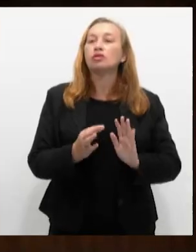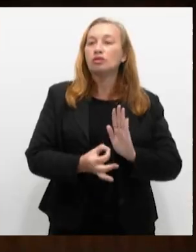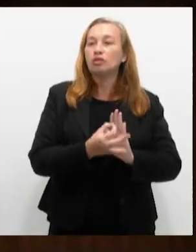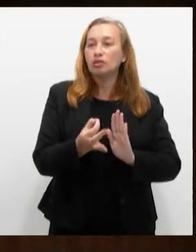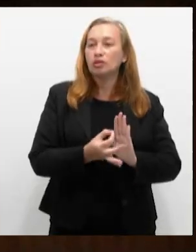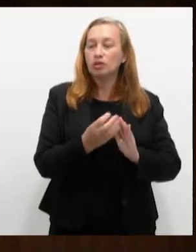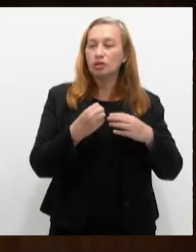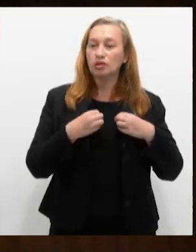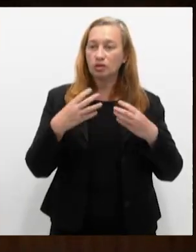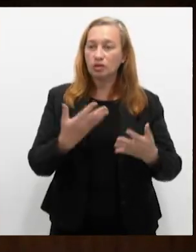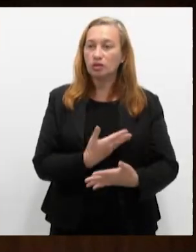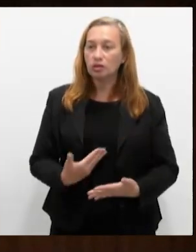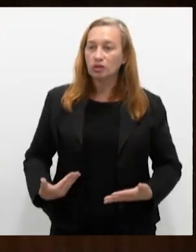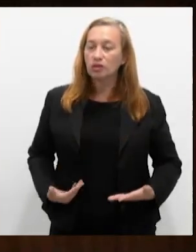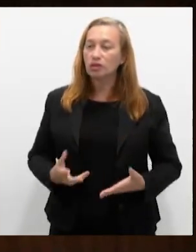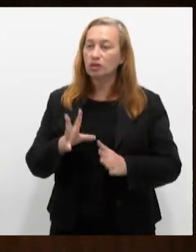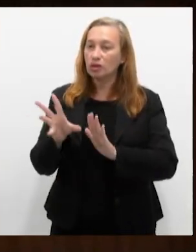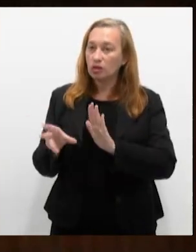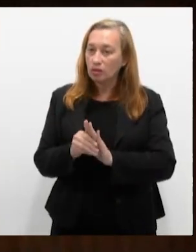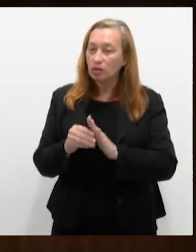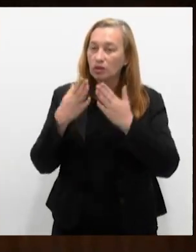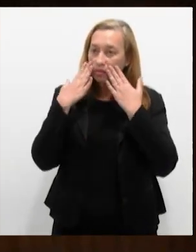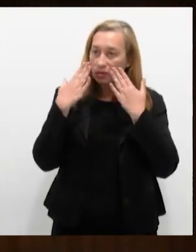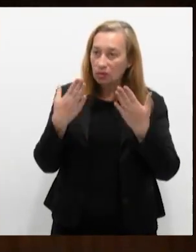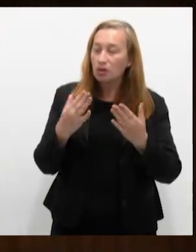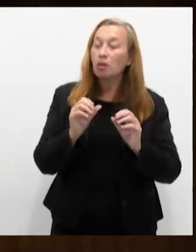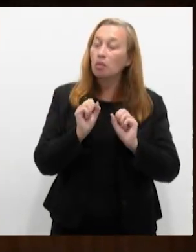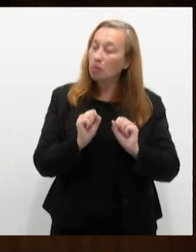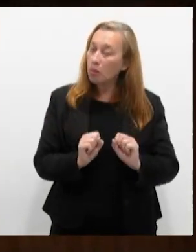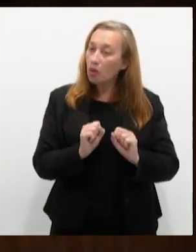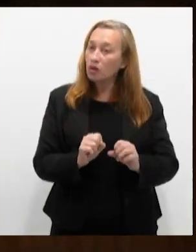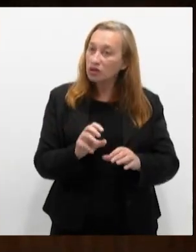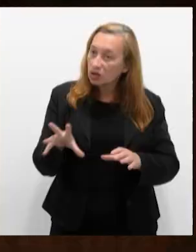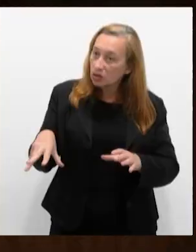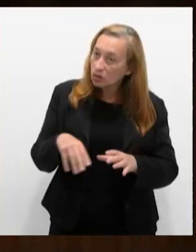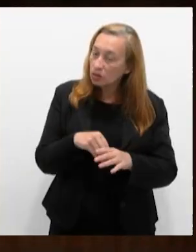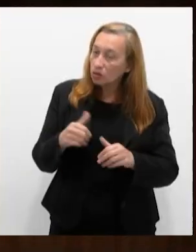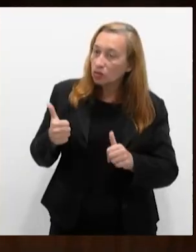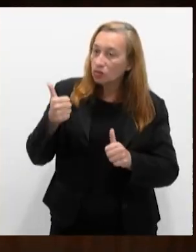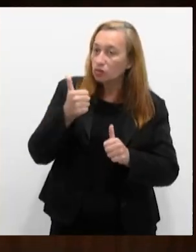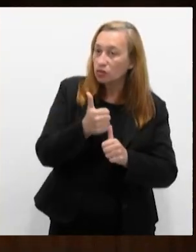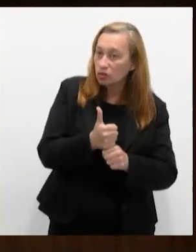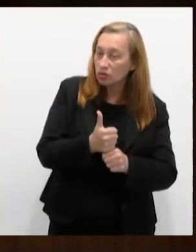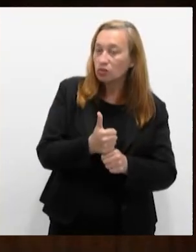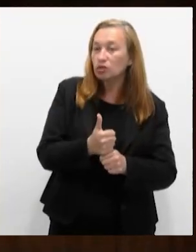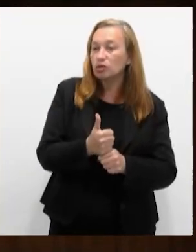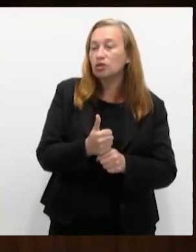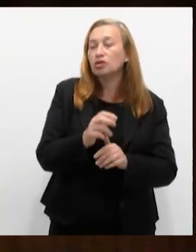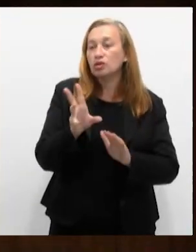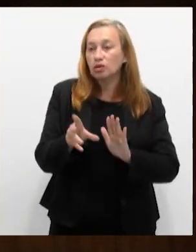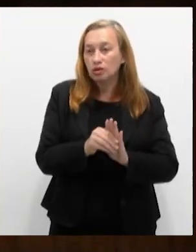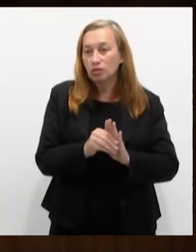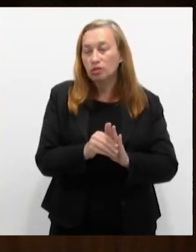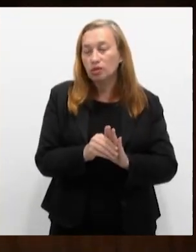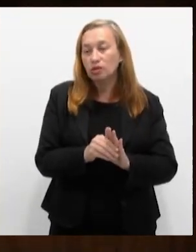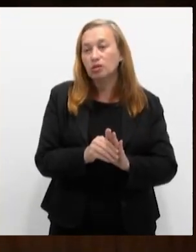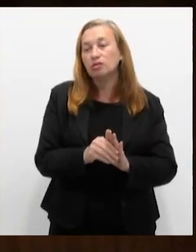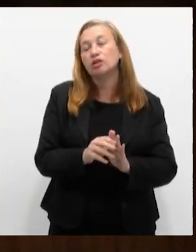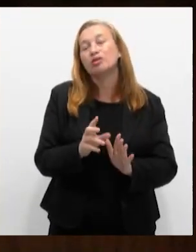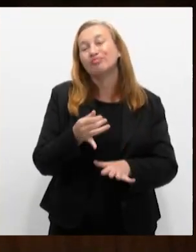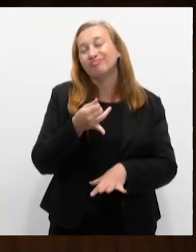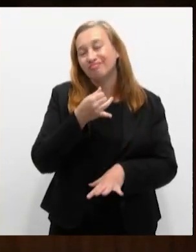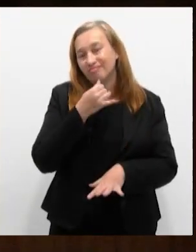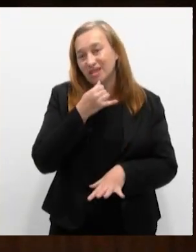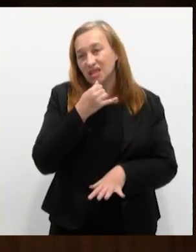audiência, através dessas emendas que a gente apresentou, podem entrar como subemendas e serem incorporadas, porque é muito desagradável